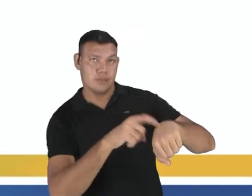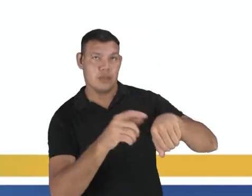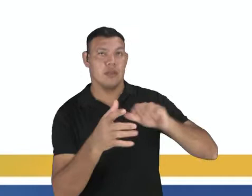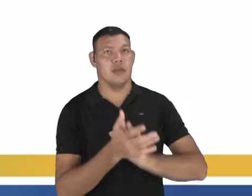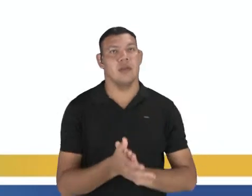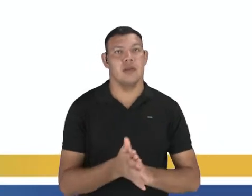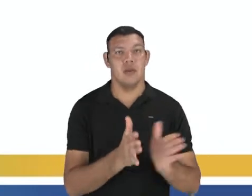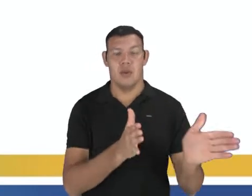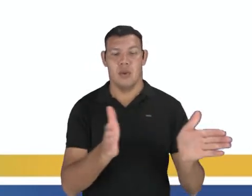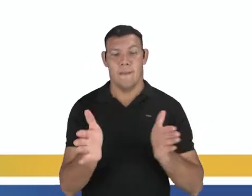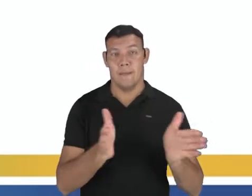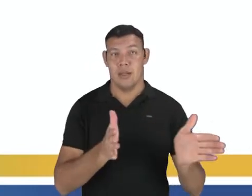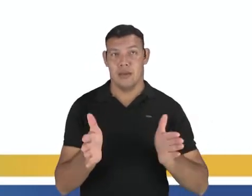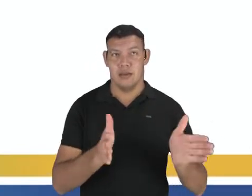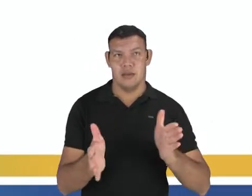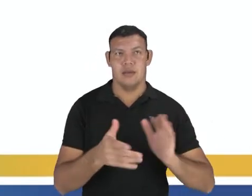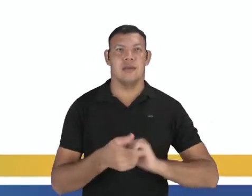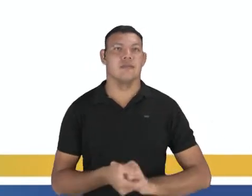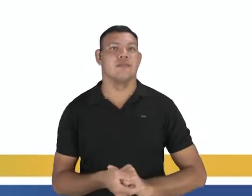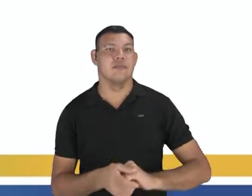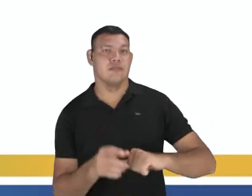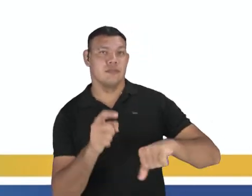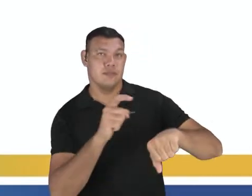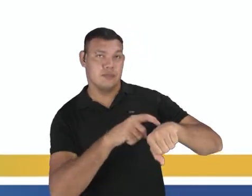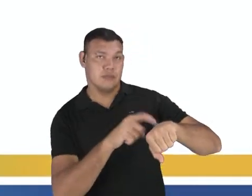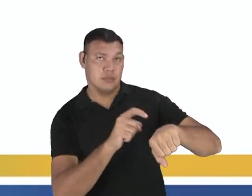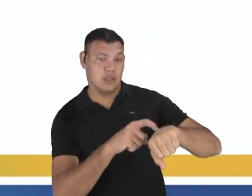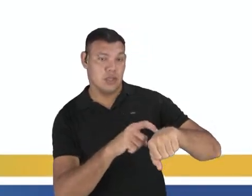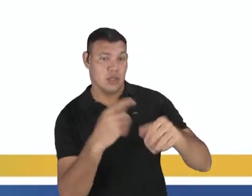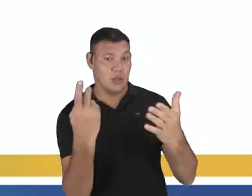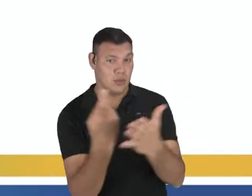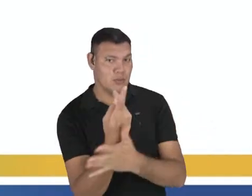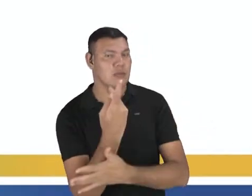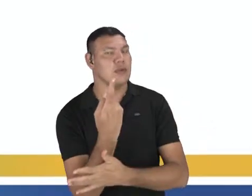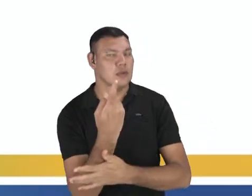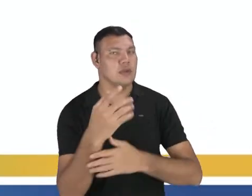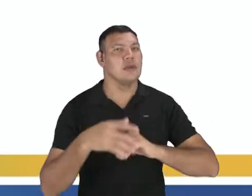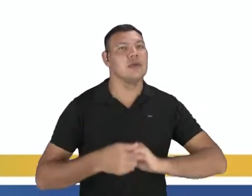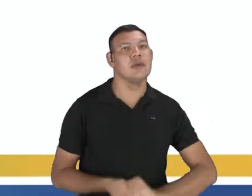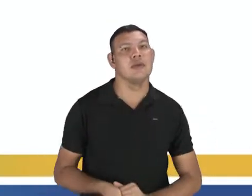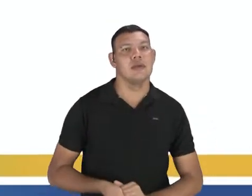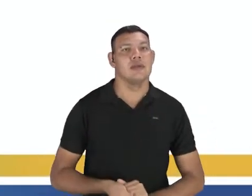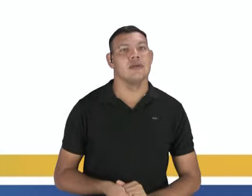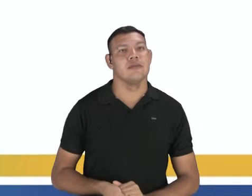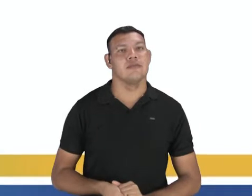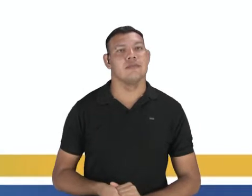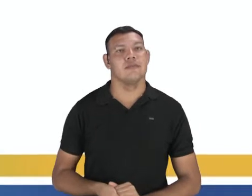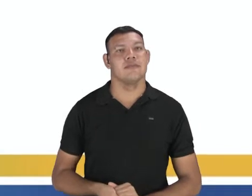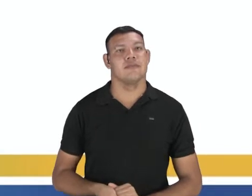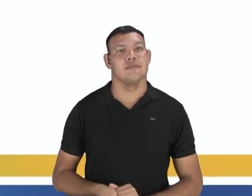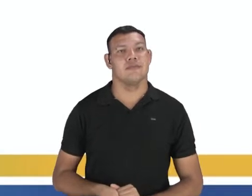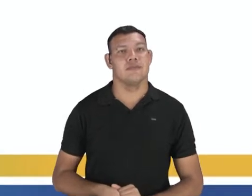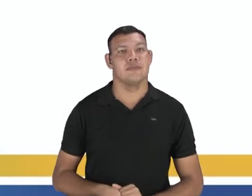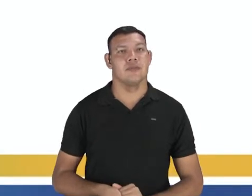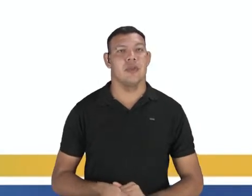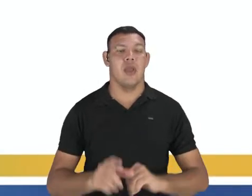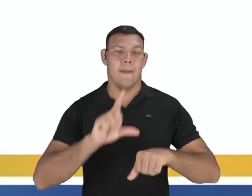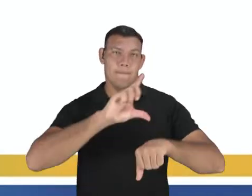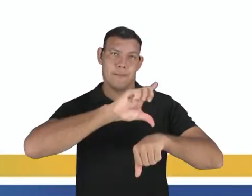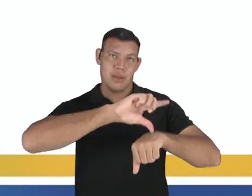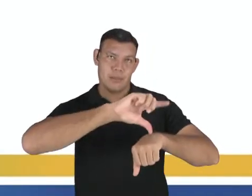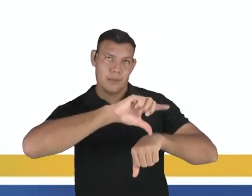os eventos. Pode ser cronológico, né? Seguir uma linearidade ali, ou pode ser